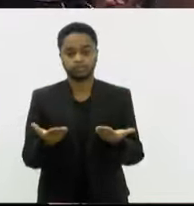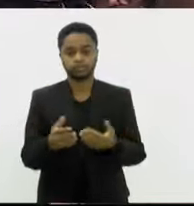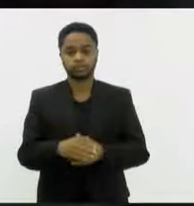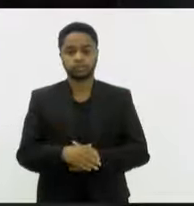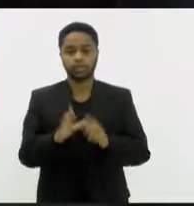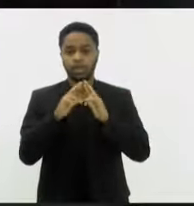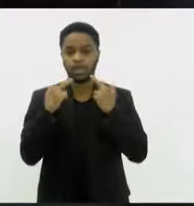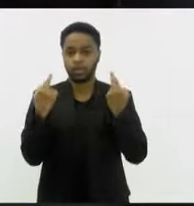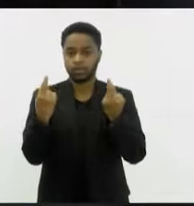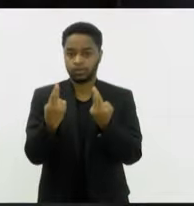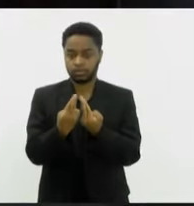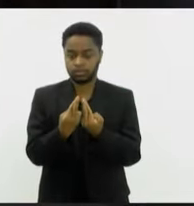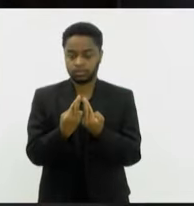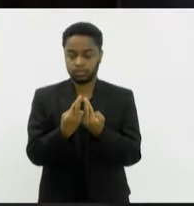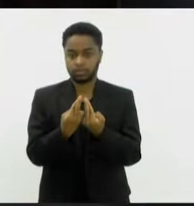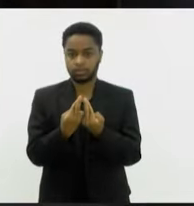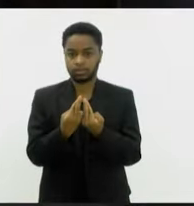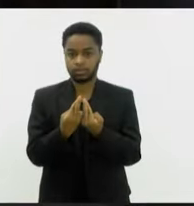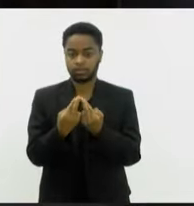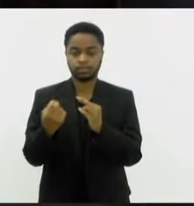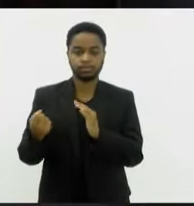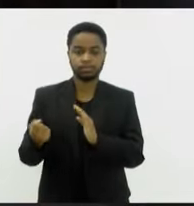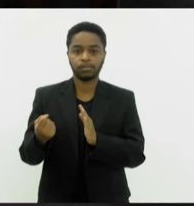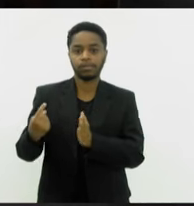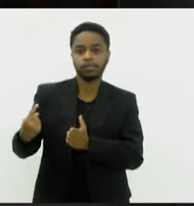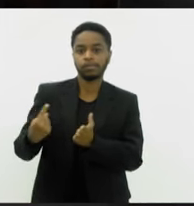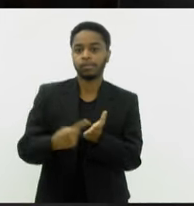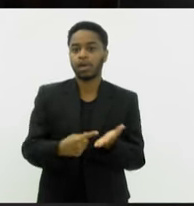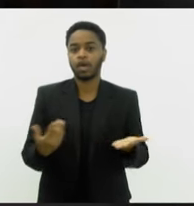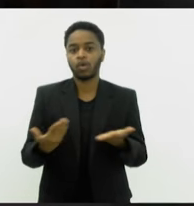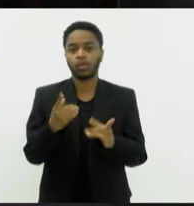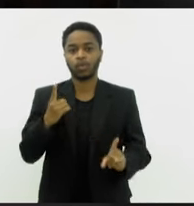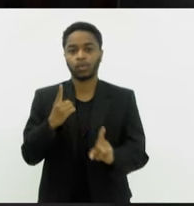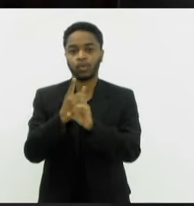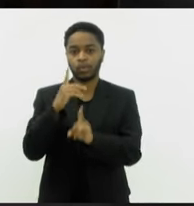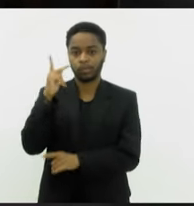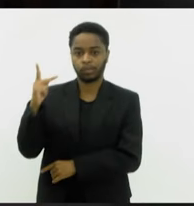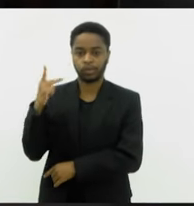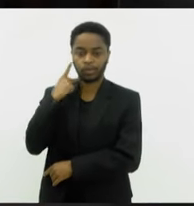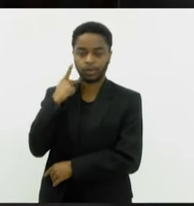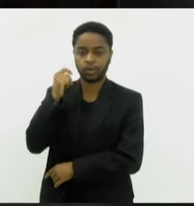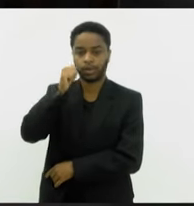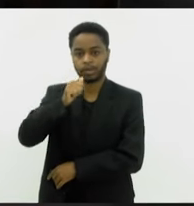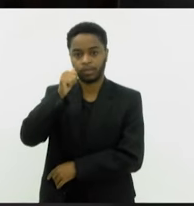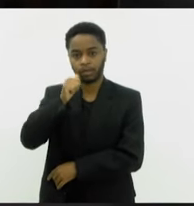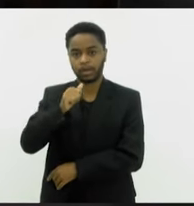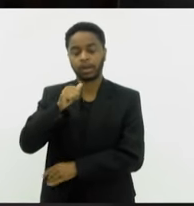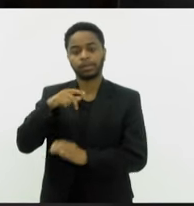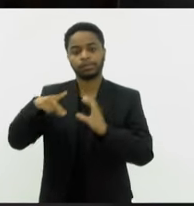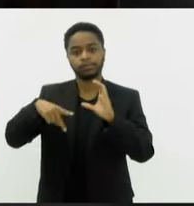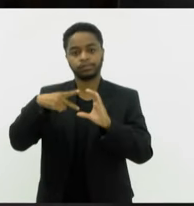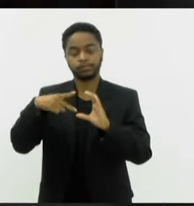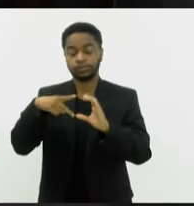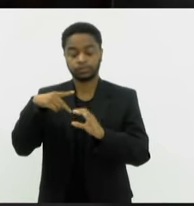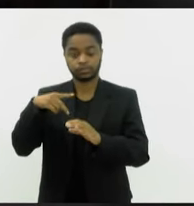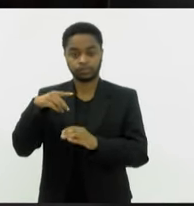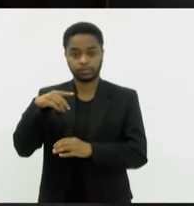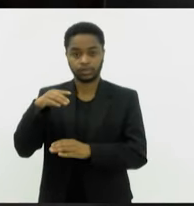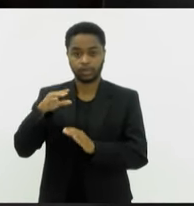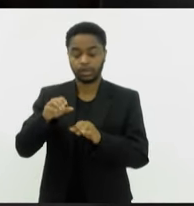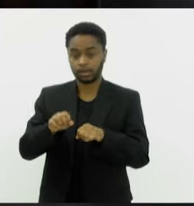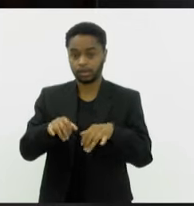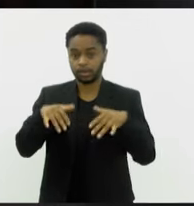a reunião que marca o encontro da procuradoria da mulher da Câmara dos Deputados a